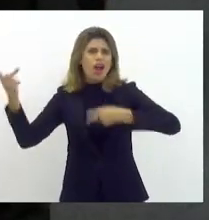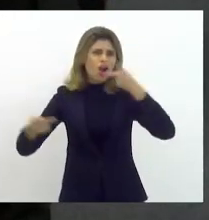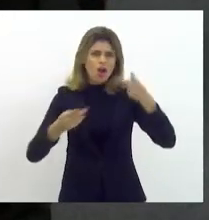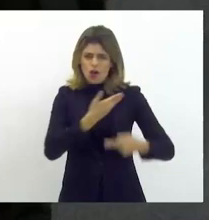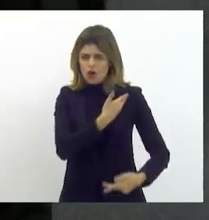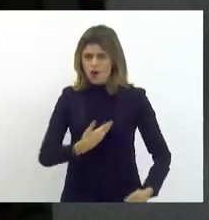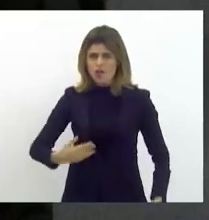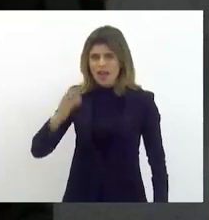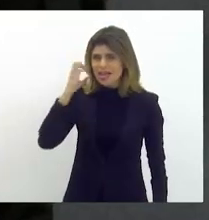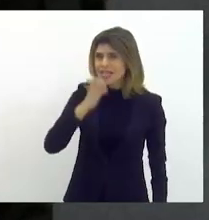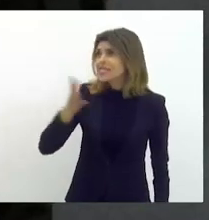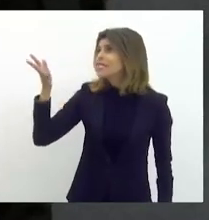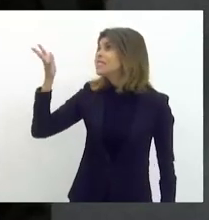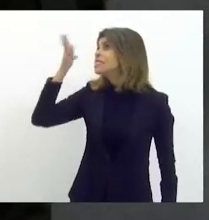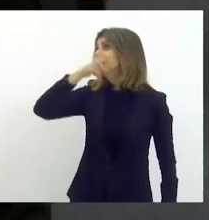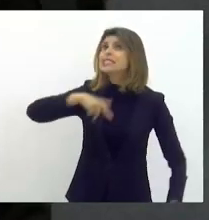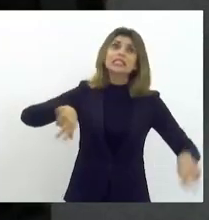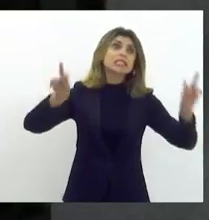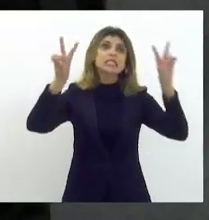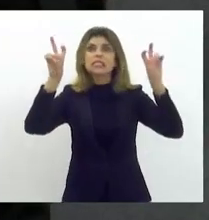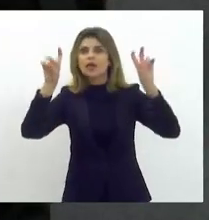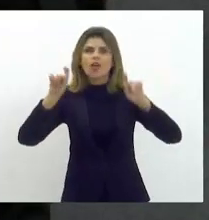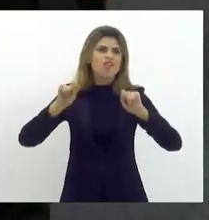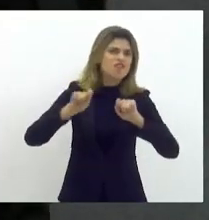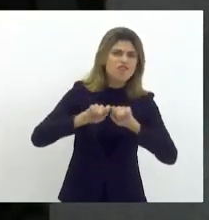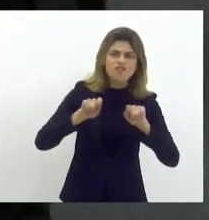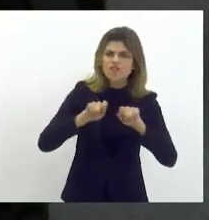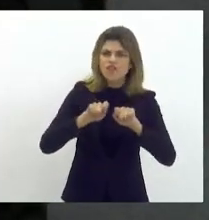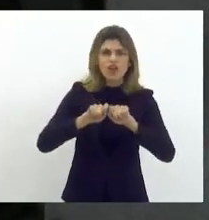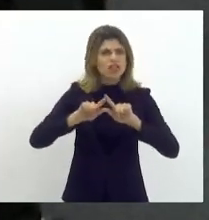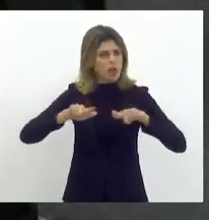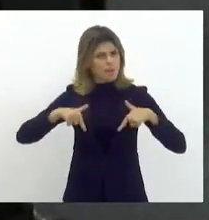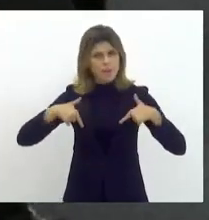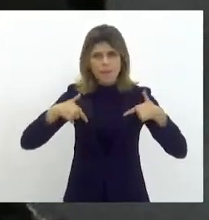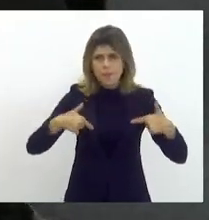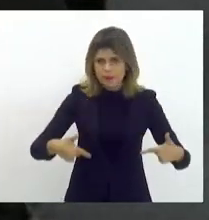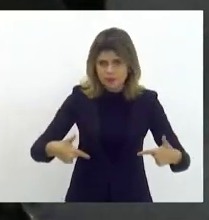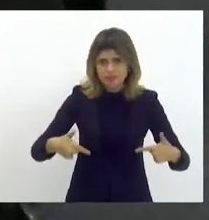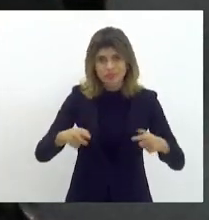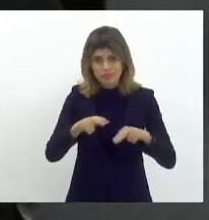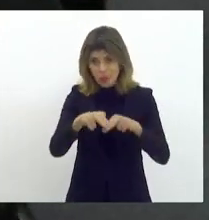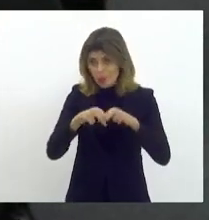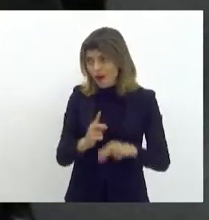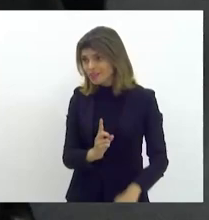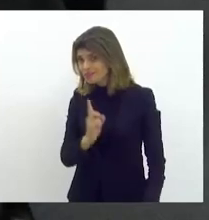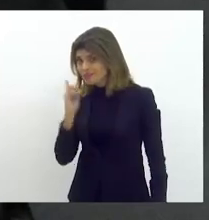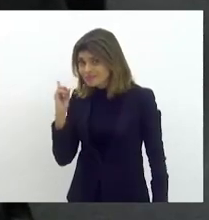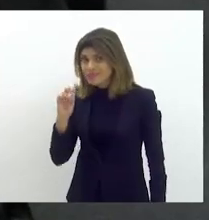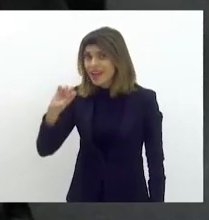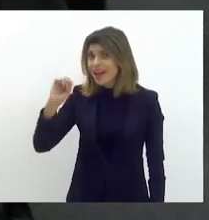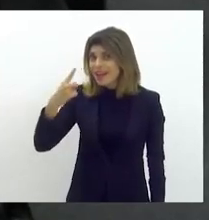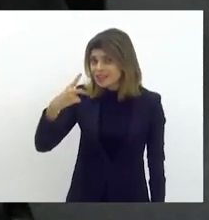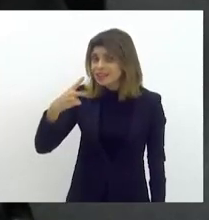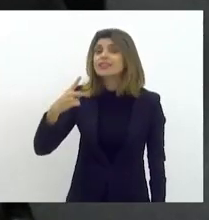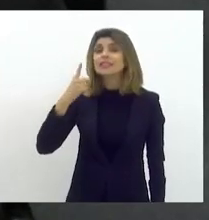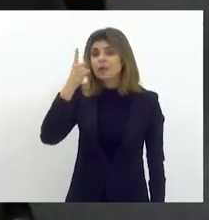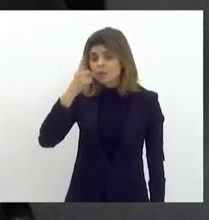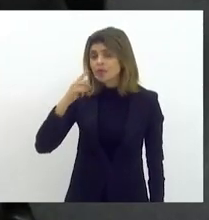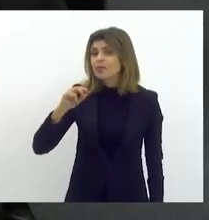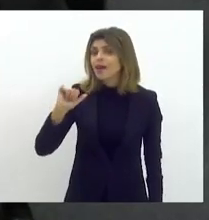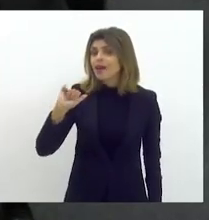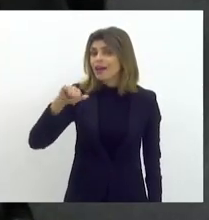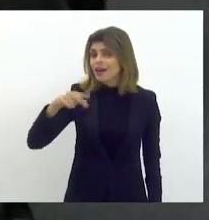Cláudio Castro salvou fez o Parlamento por iniciativa do deputado André Ceciliano com o nosso apoio criou